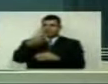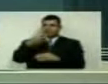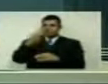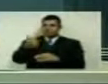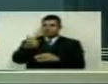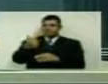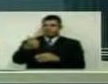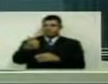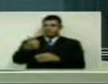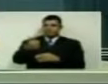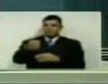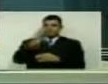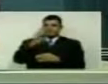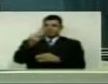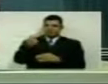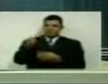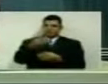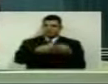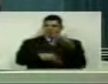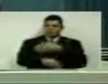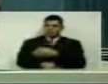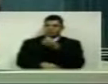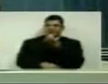de autoria do senador do PSB,